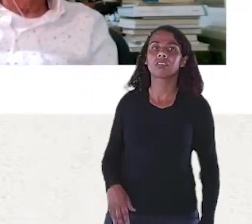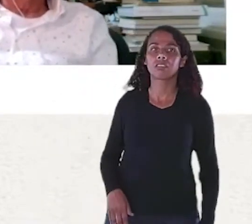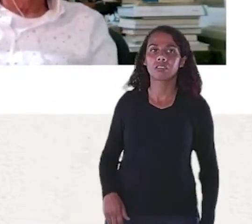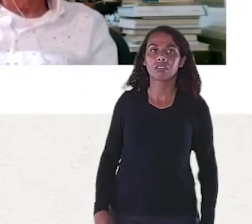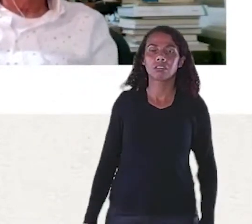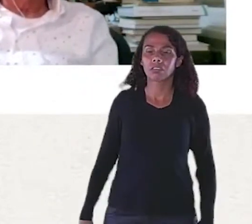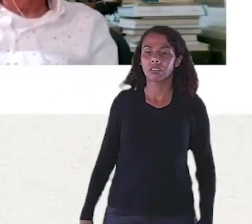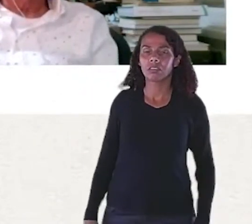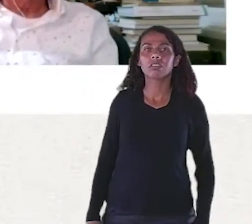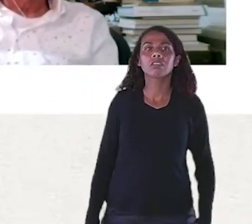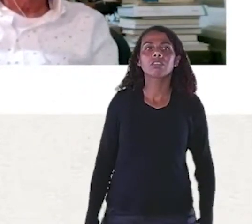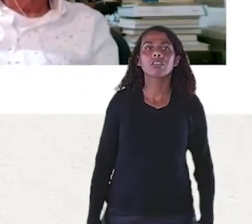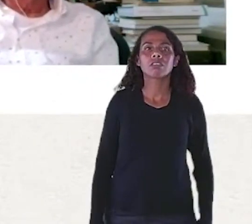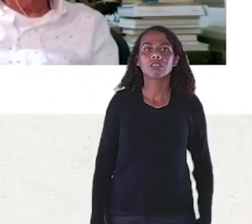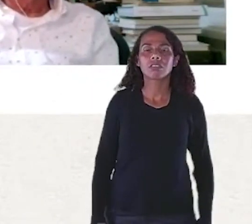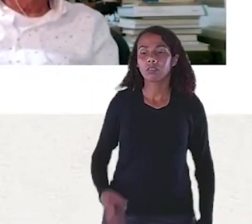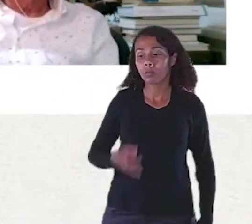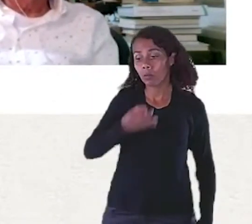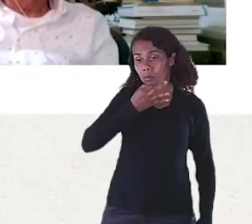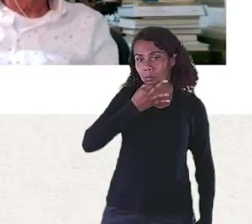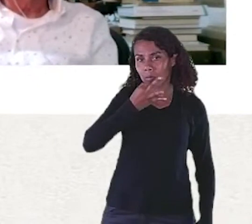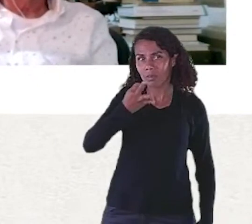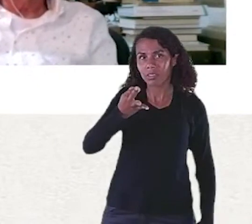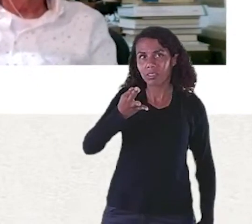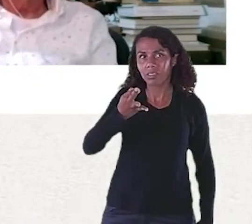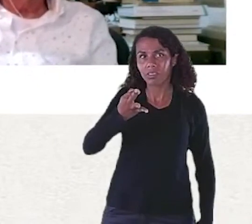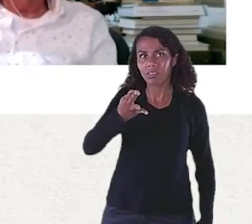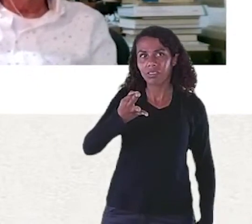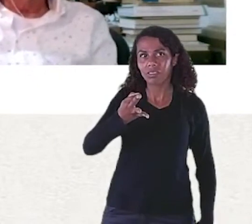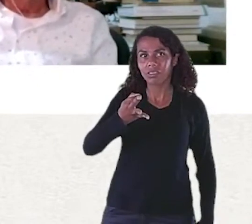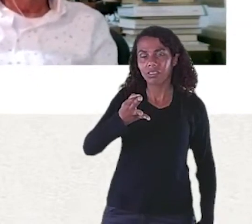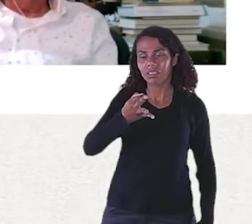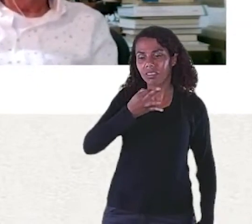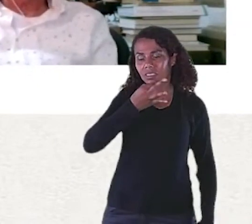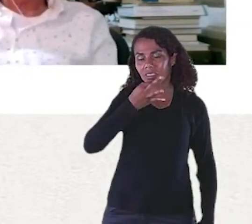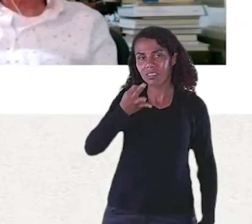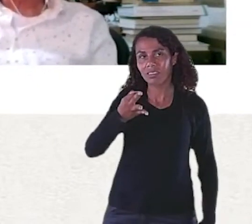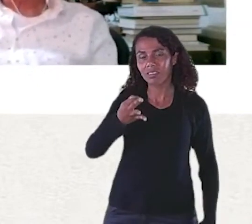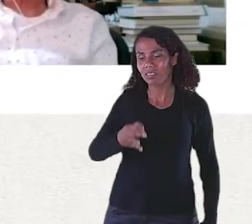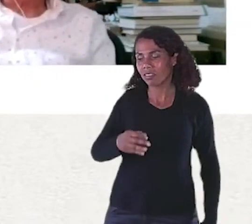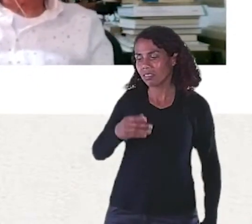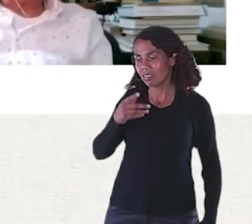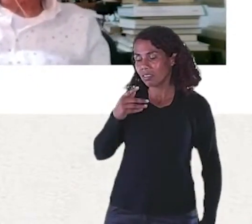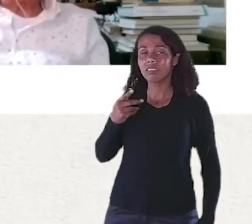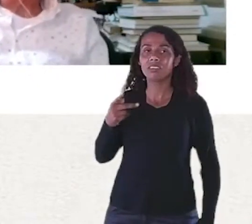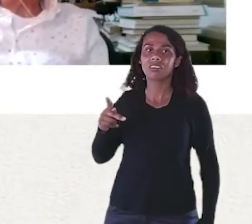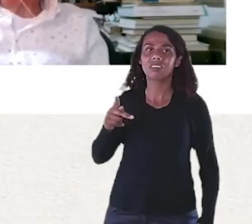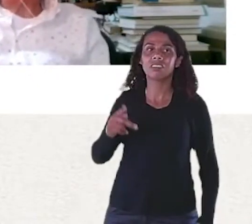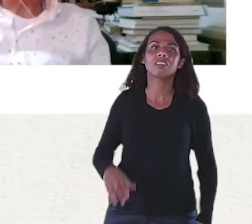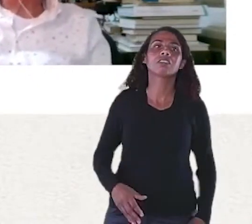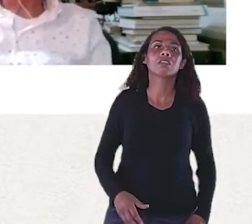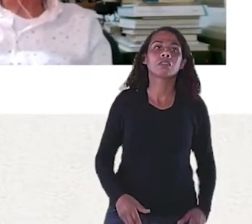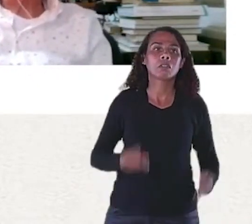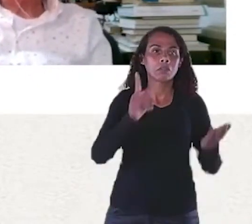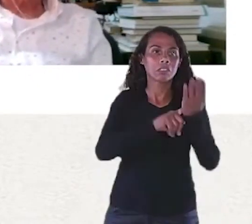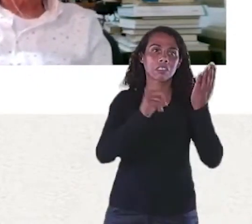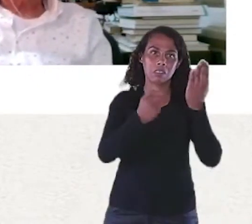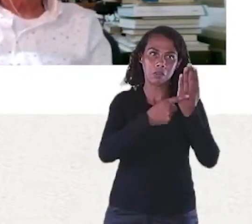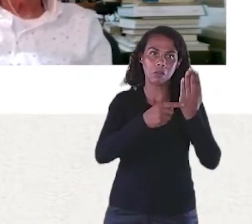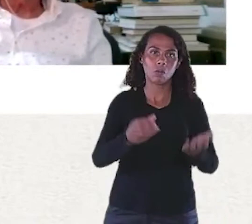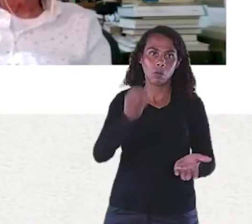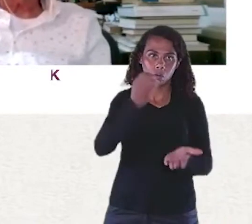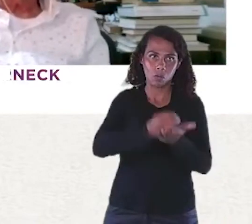vai ter a mesma opinião sobre o copo de requeijão. O copo de requeijão. E aí,